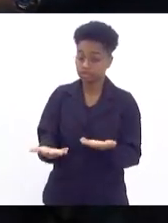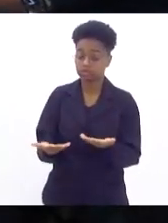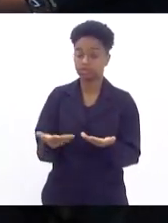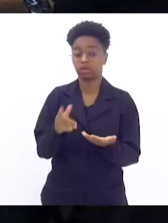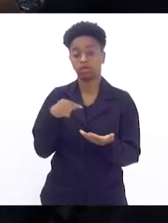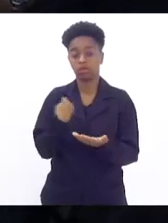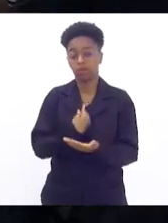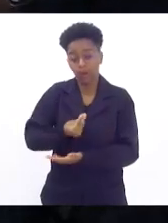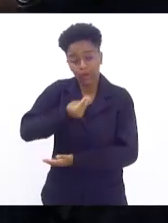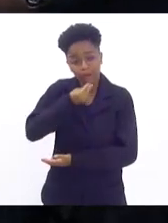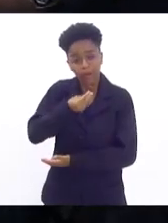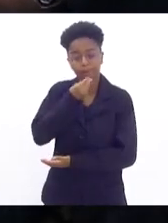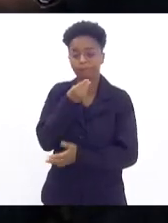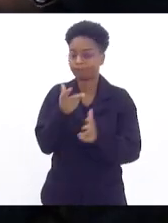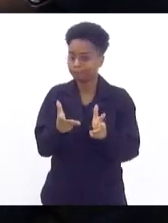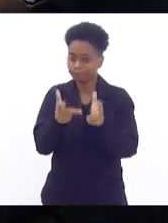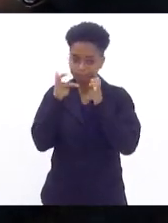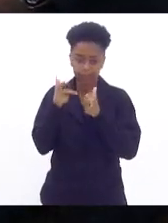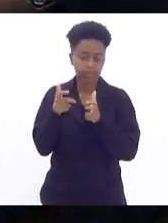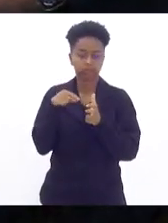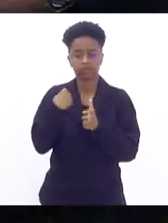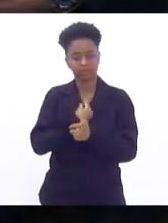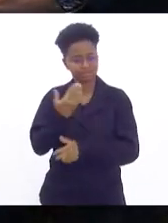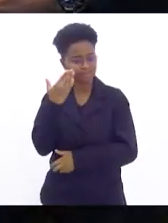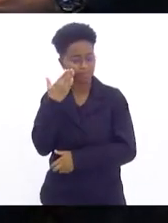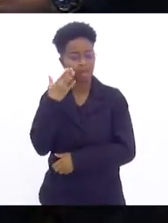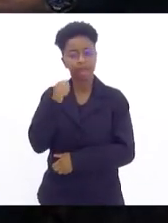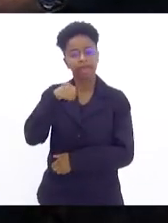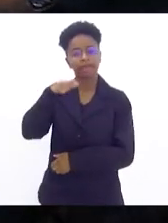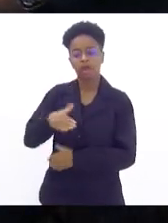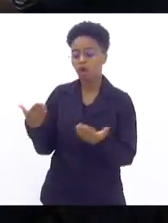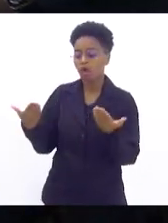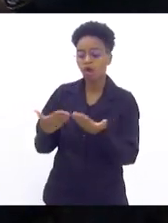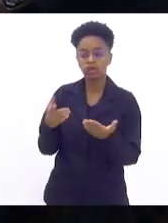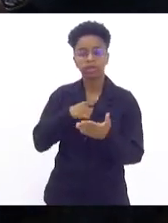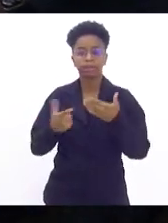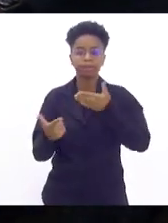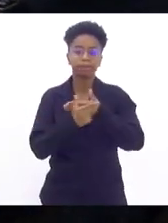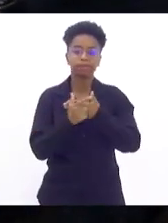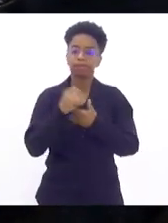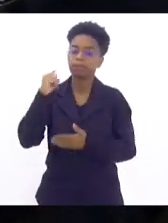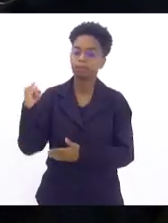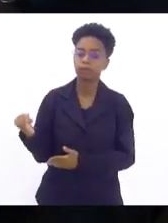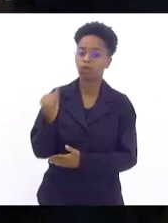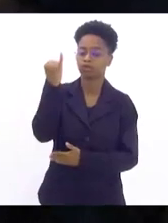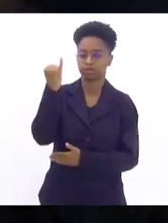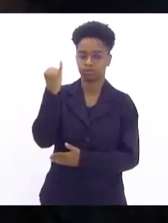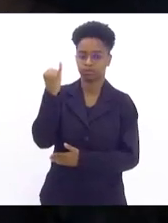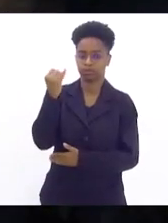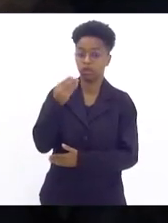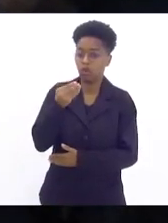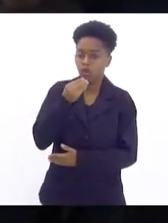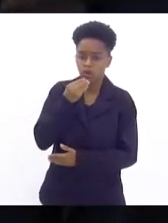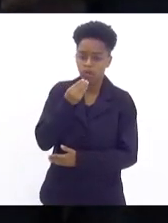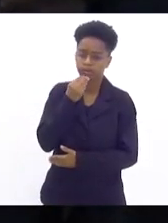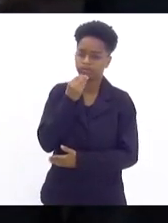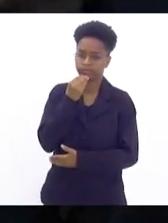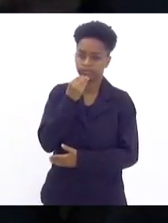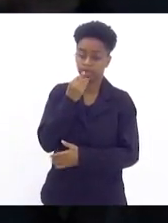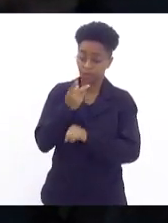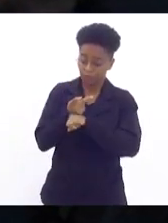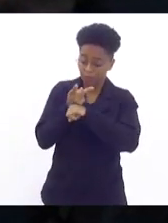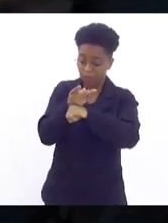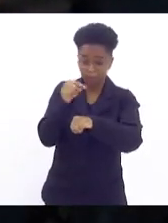obviamente reconhecemos quem hoje tá nesse papel tão fundamental e importante claro esse